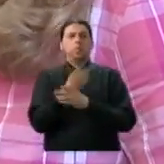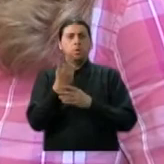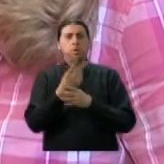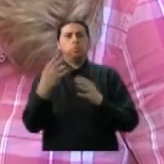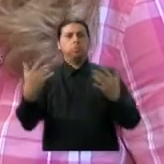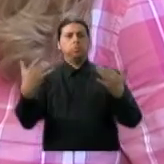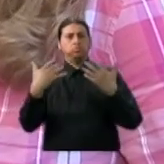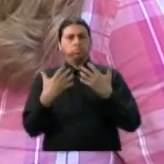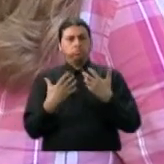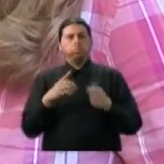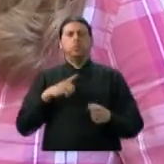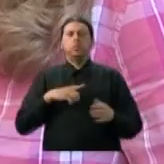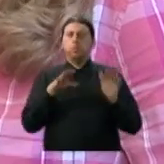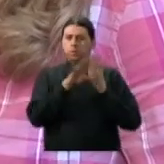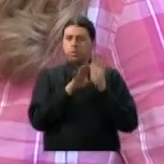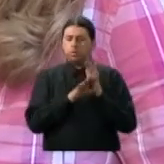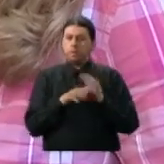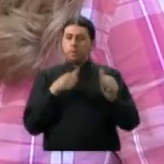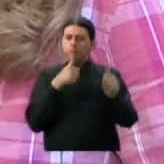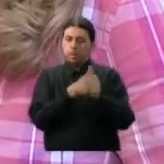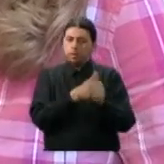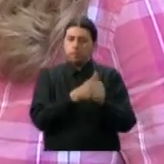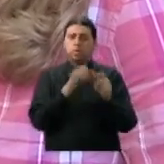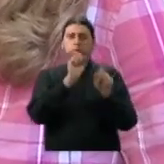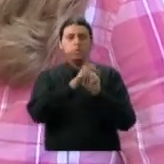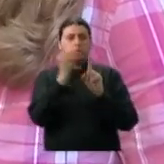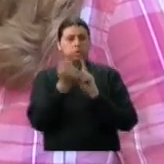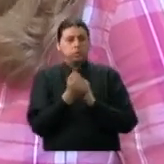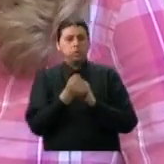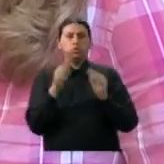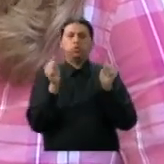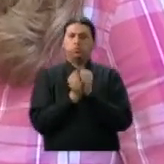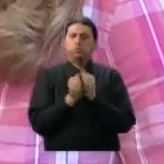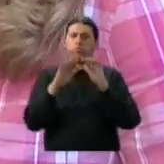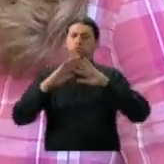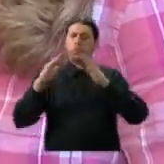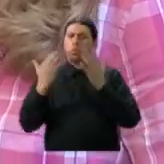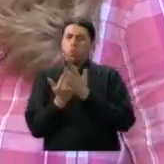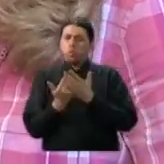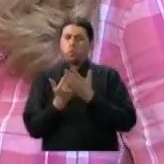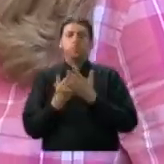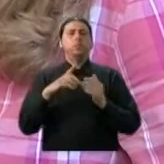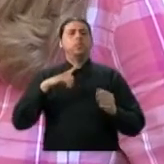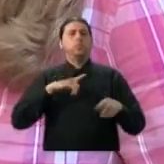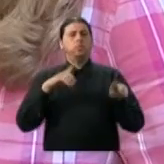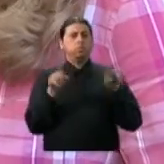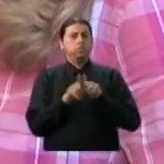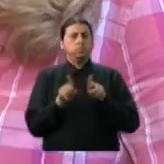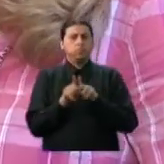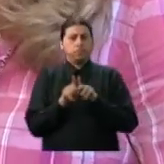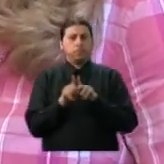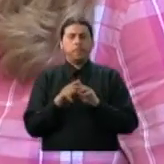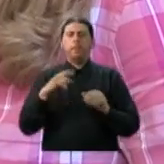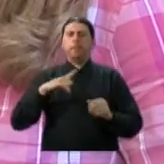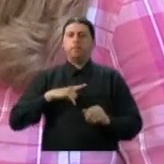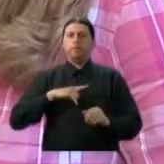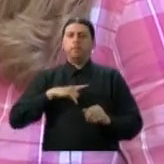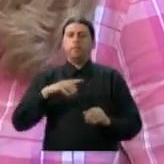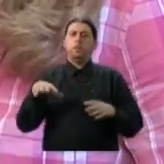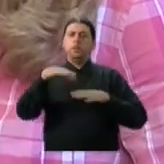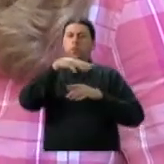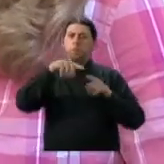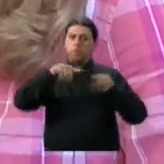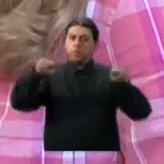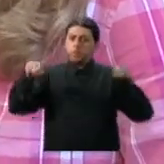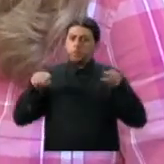também teve uma ação muito próxima junto às instituições escolares, né? A vacinação, na maioria, foi no próprio ambiente escolar,